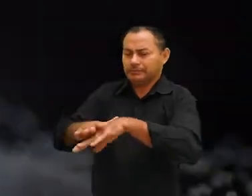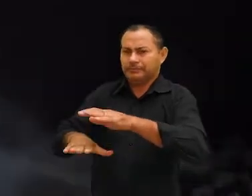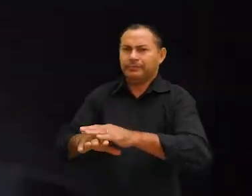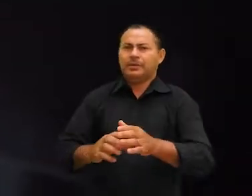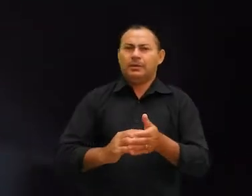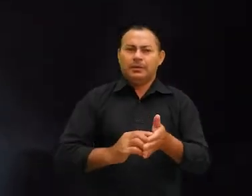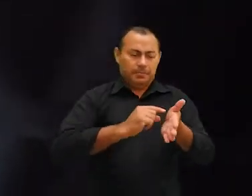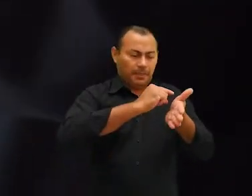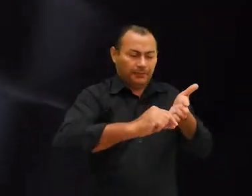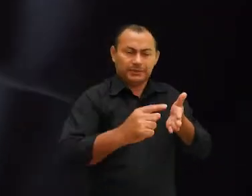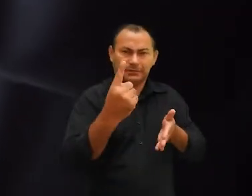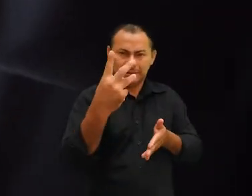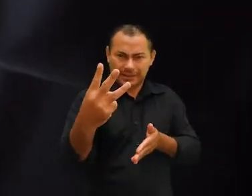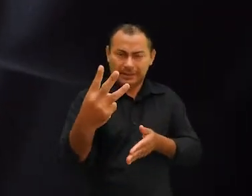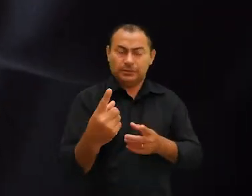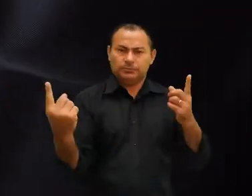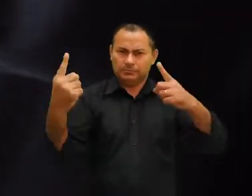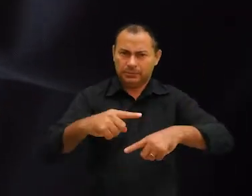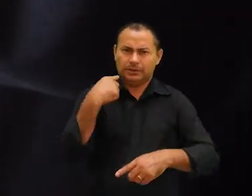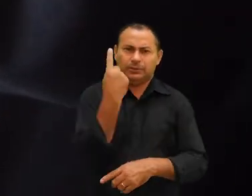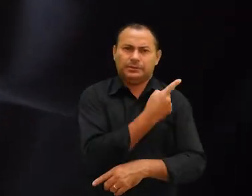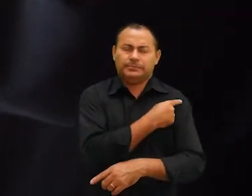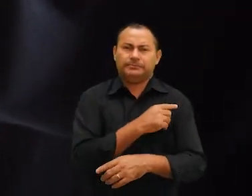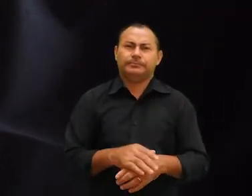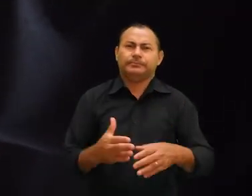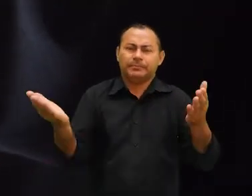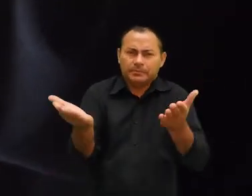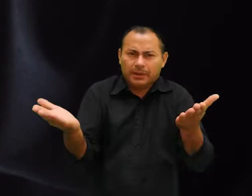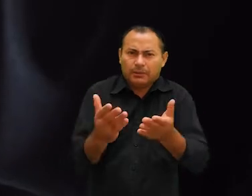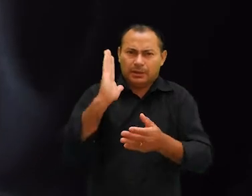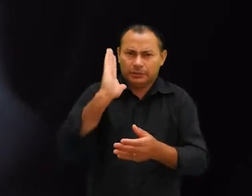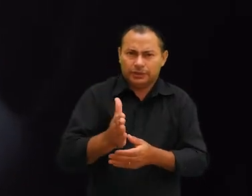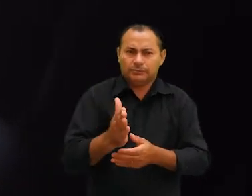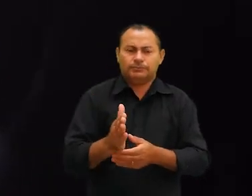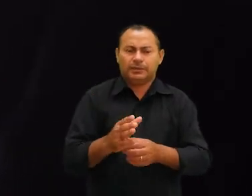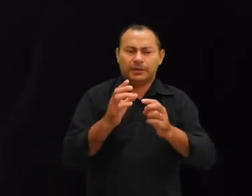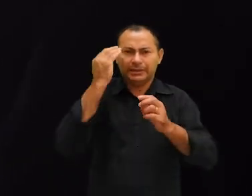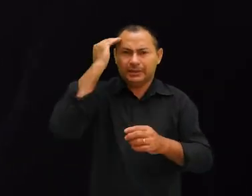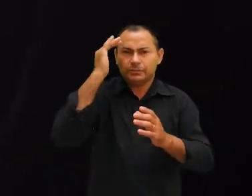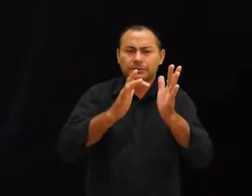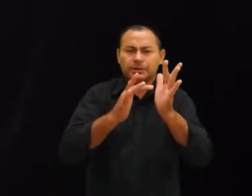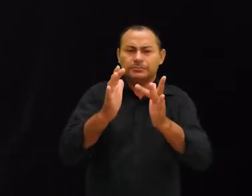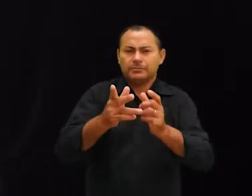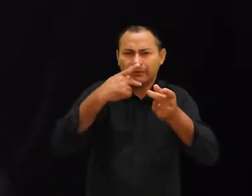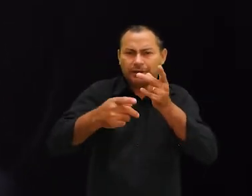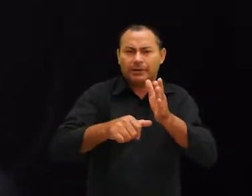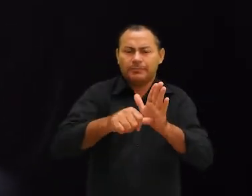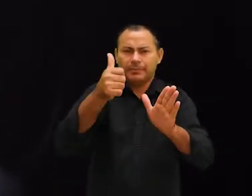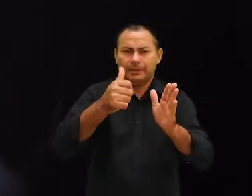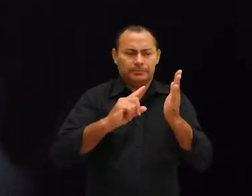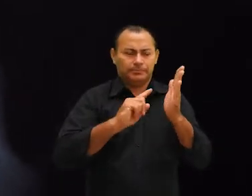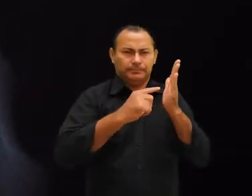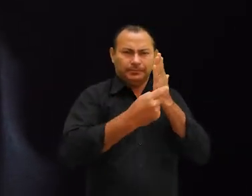o Versículo 13 é Um Desafio e tanto para Nossa agora que já vimos o Que Jesus quis dizer com essa